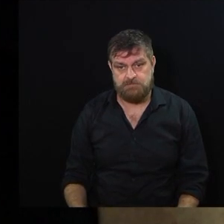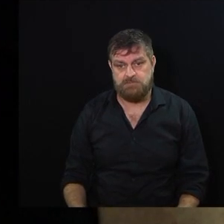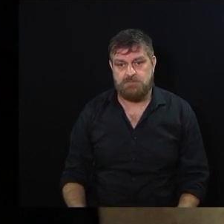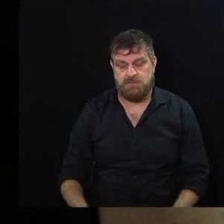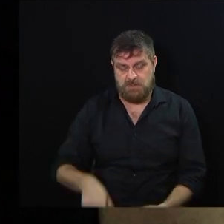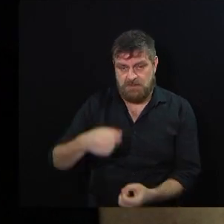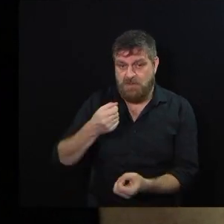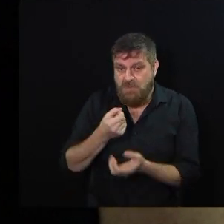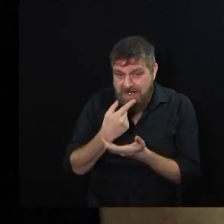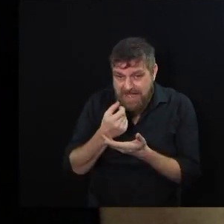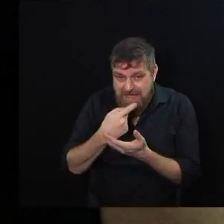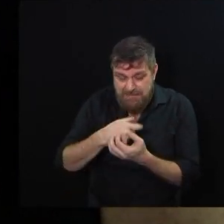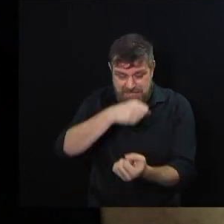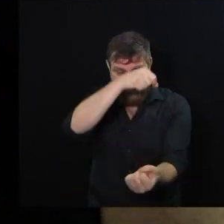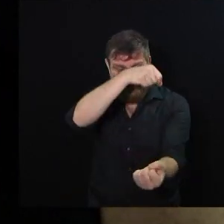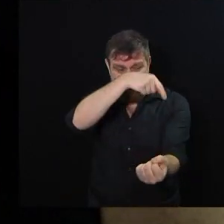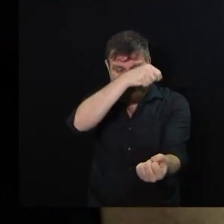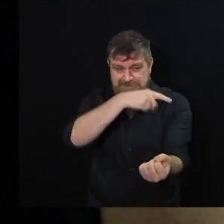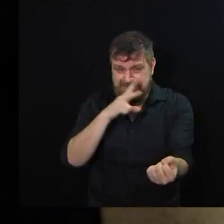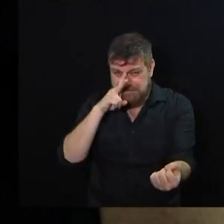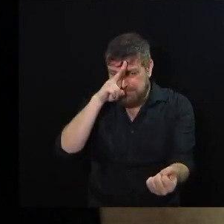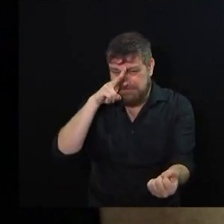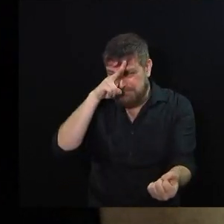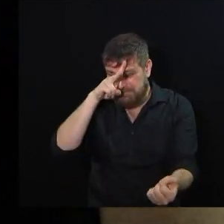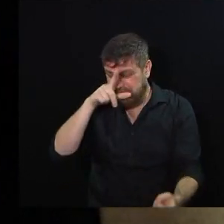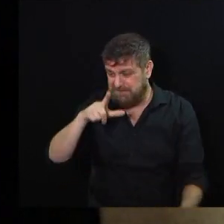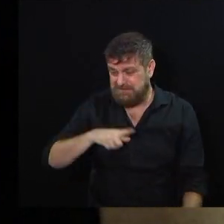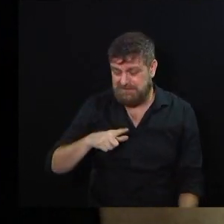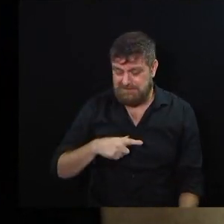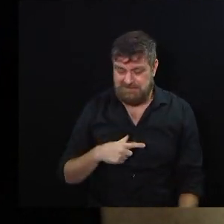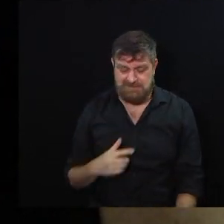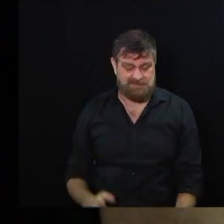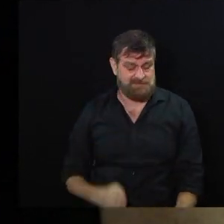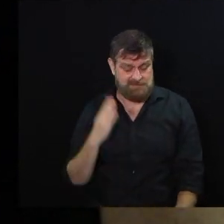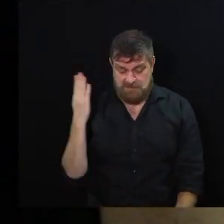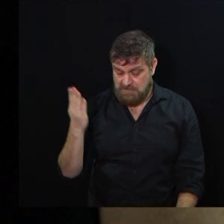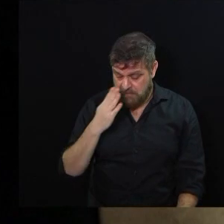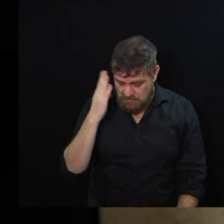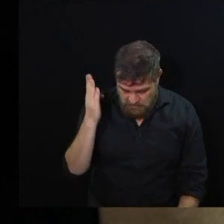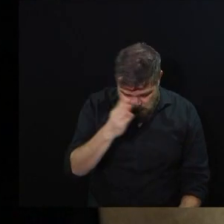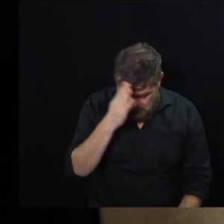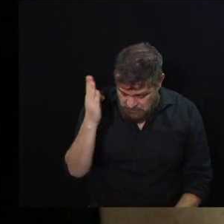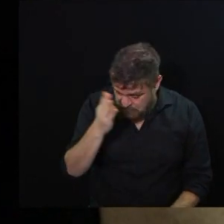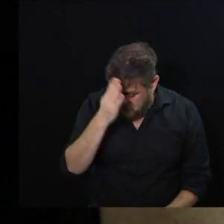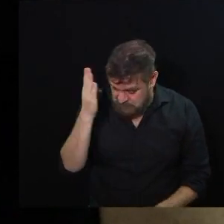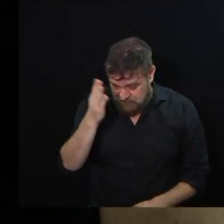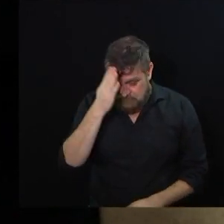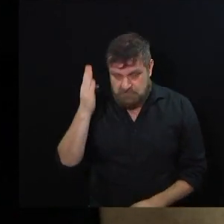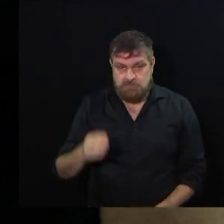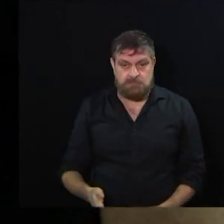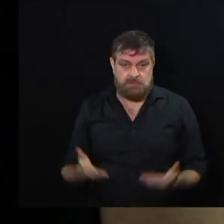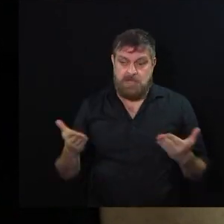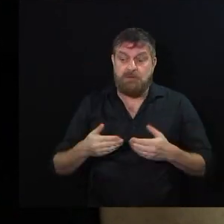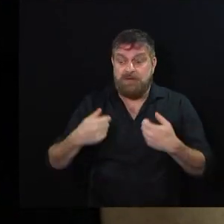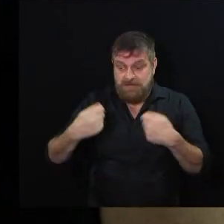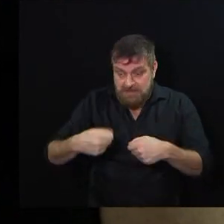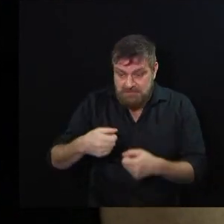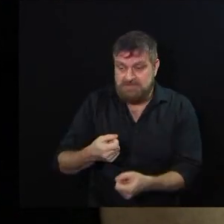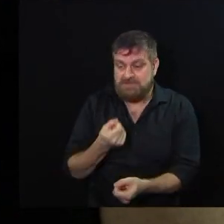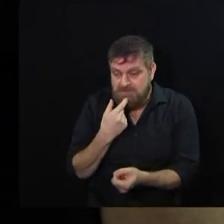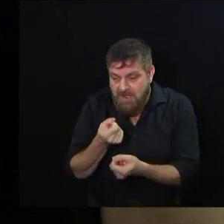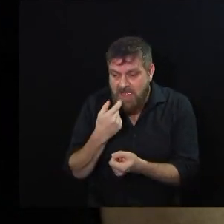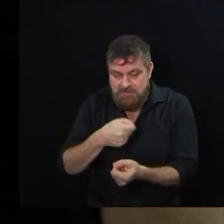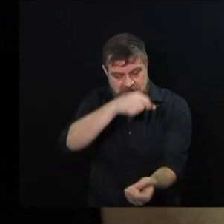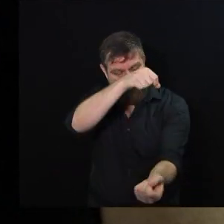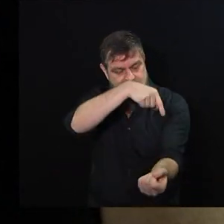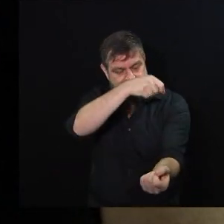e eu passei 3 químio fortes, eu passei muito mal naquelas químio, tanto que agora eu preciso fazer elas, mas eu não posso mais fazer,